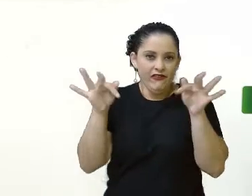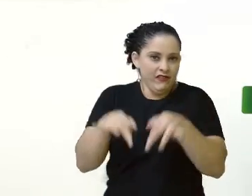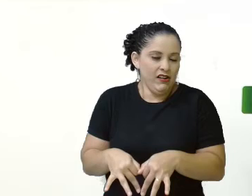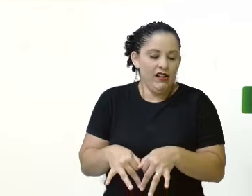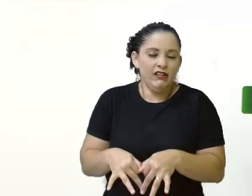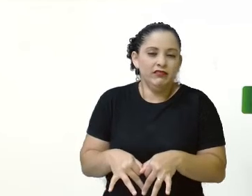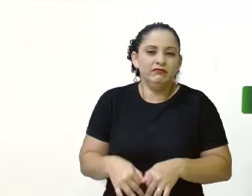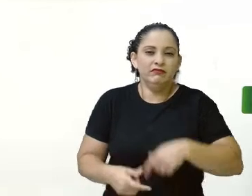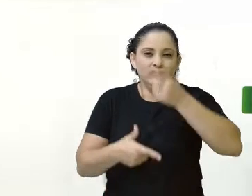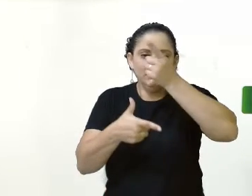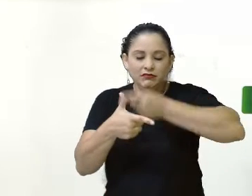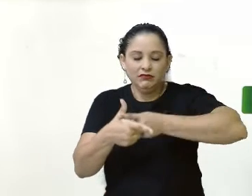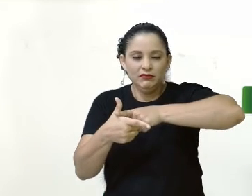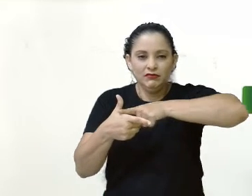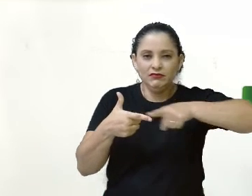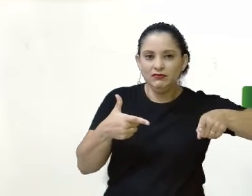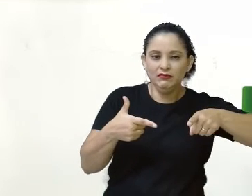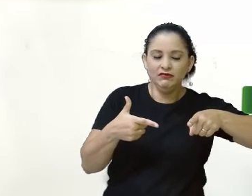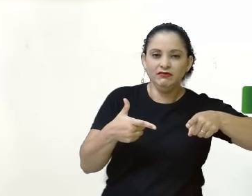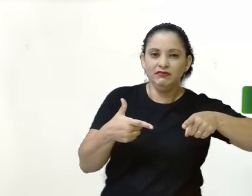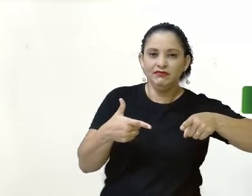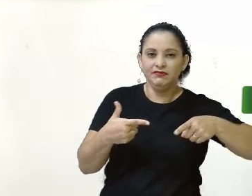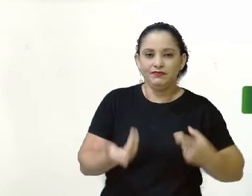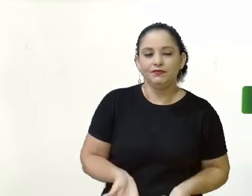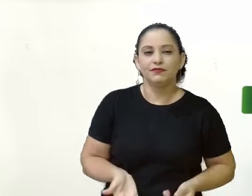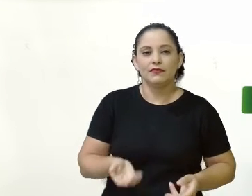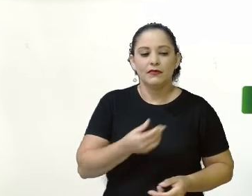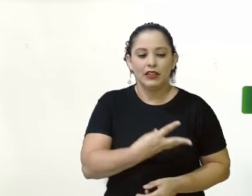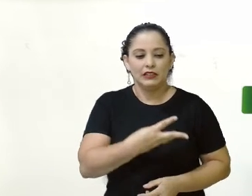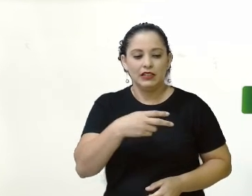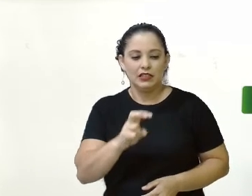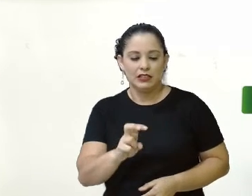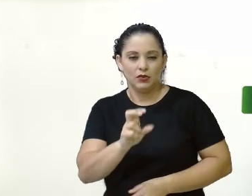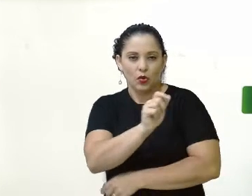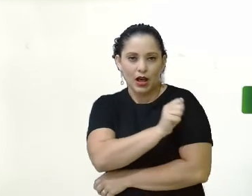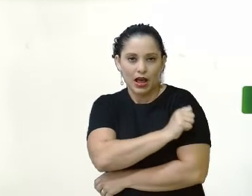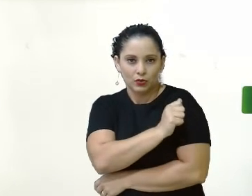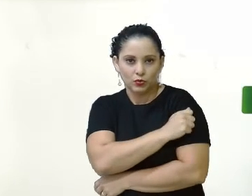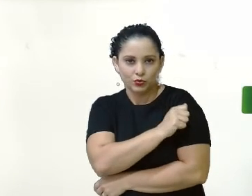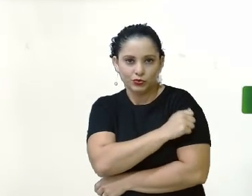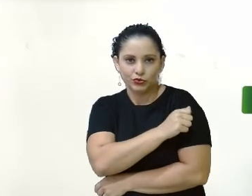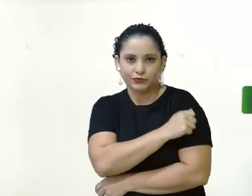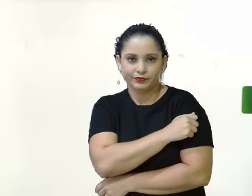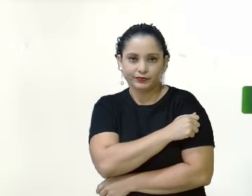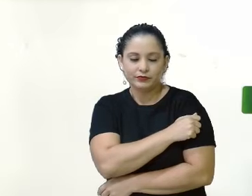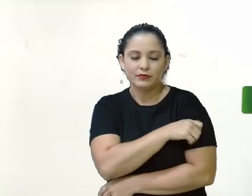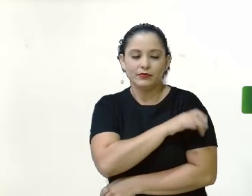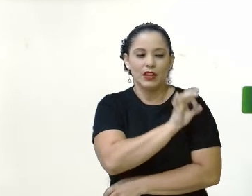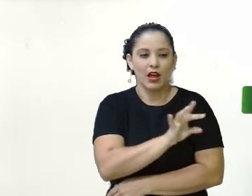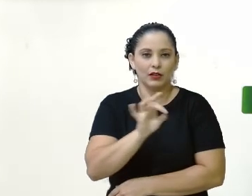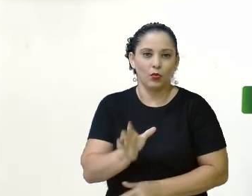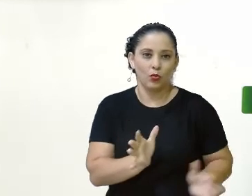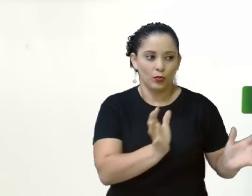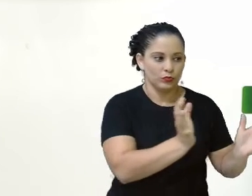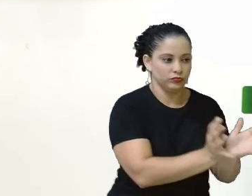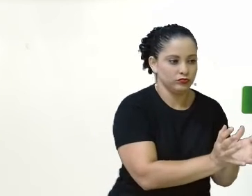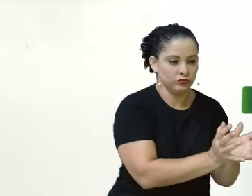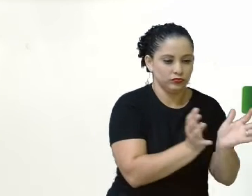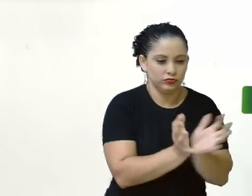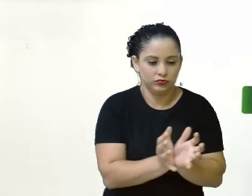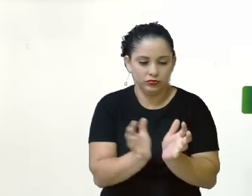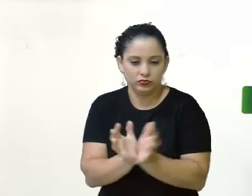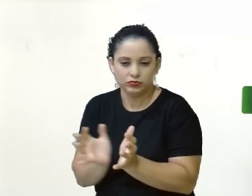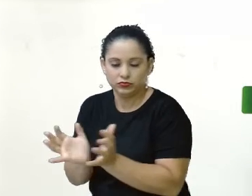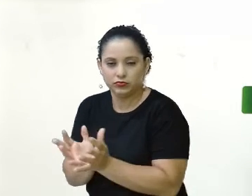eu dividi os meus 35 alunos em 5 grupos e não